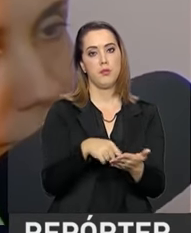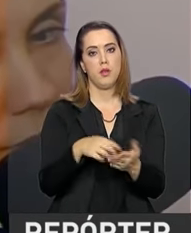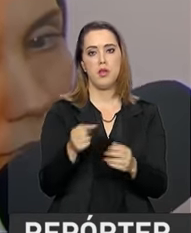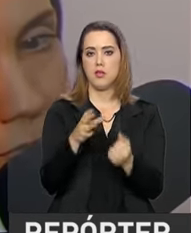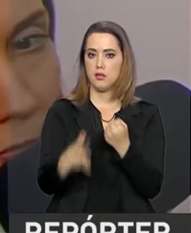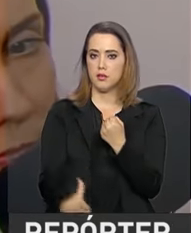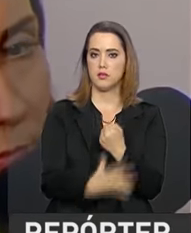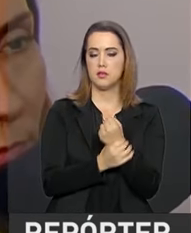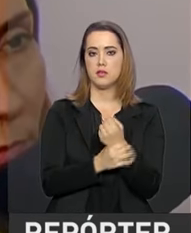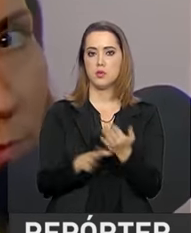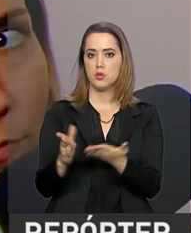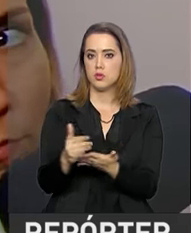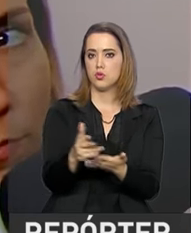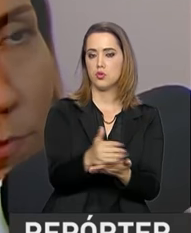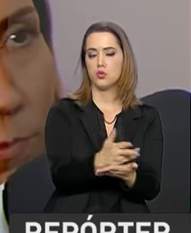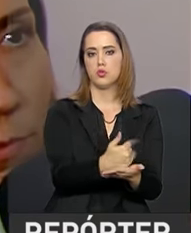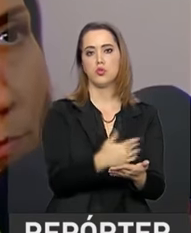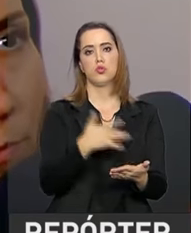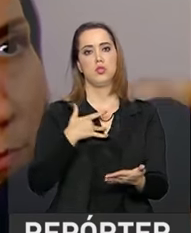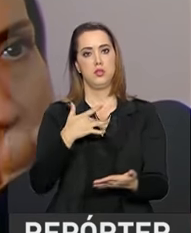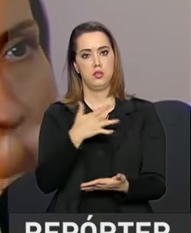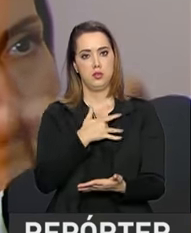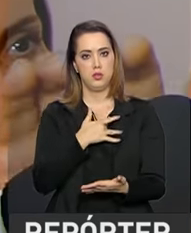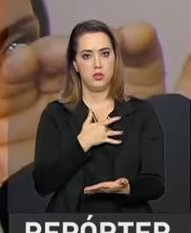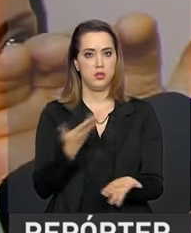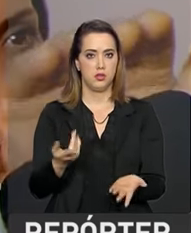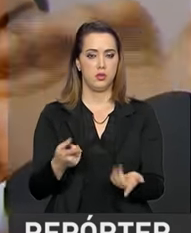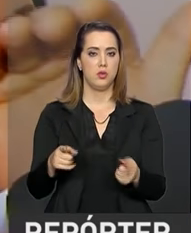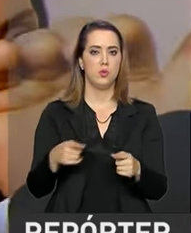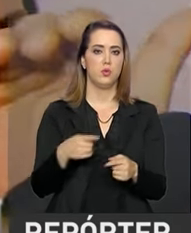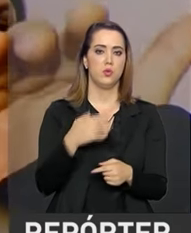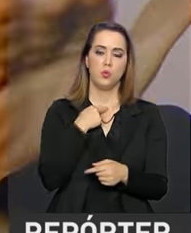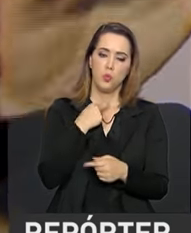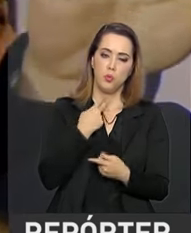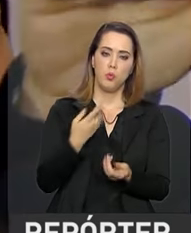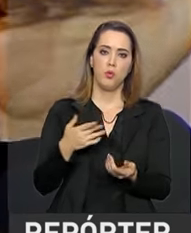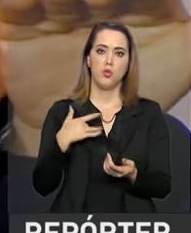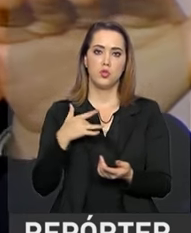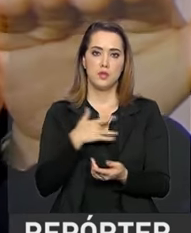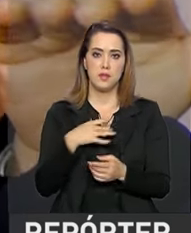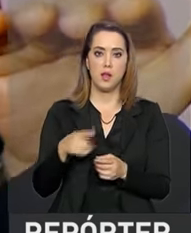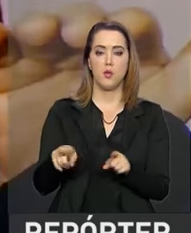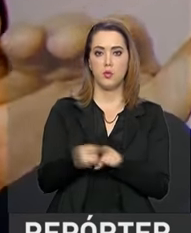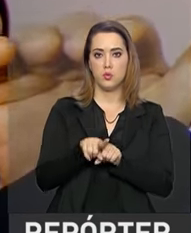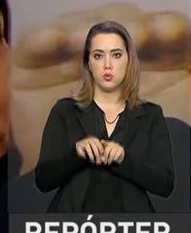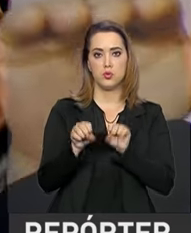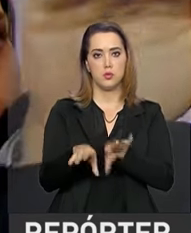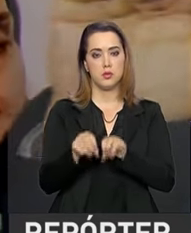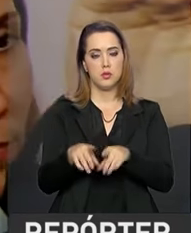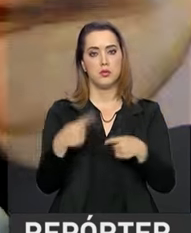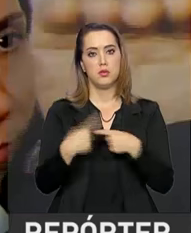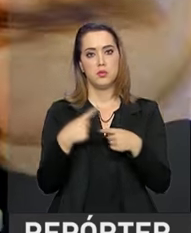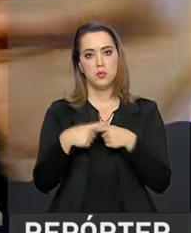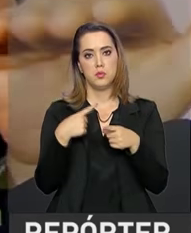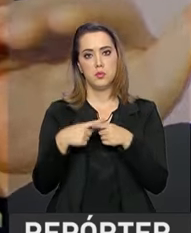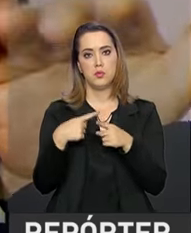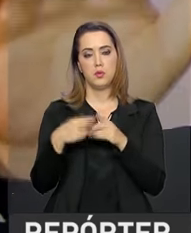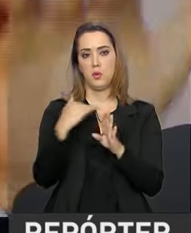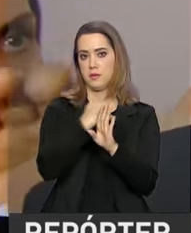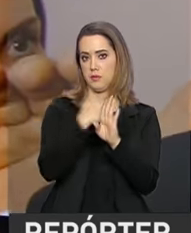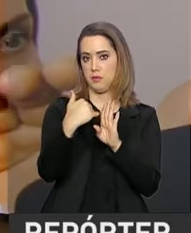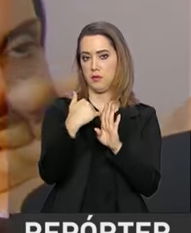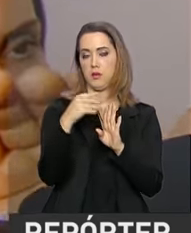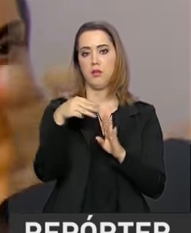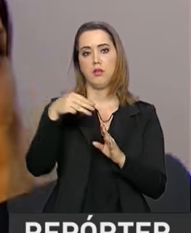vamos tirar um pouco da saúde não podemos tirar saúde e saúde educação porque o nível é mantido constitucionalmente a esse nível que